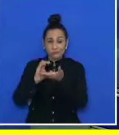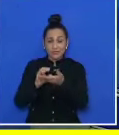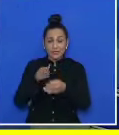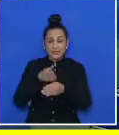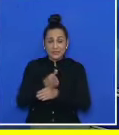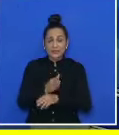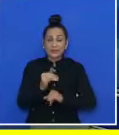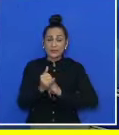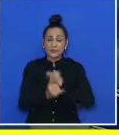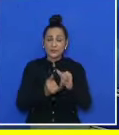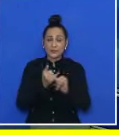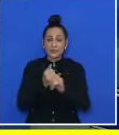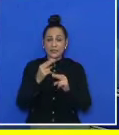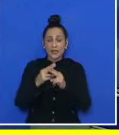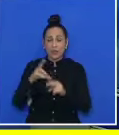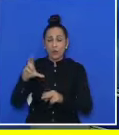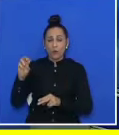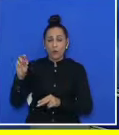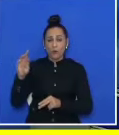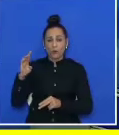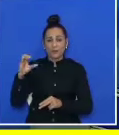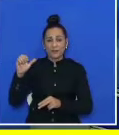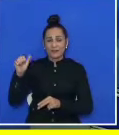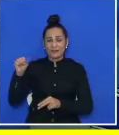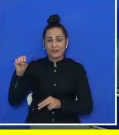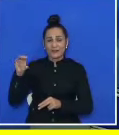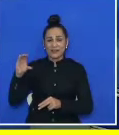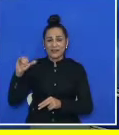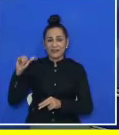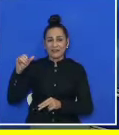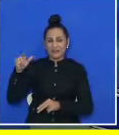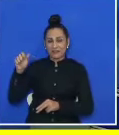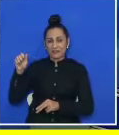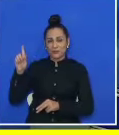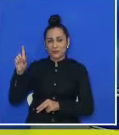acessando a página da Caixa, loterias.caixa.gov.br.